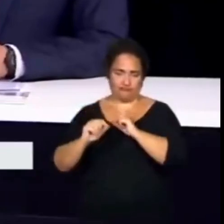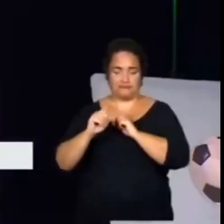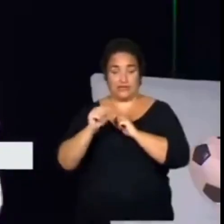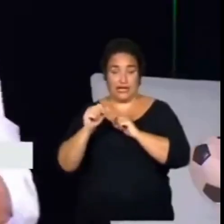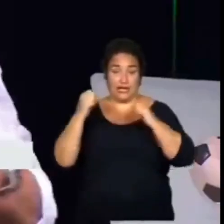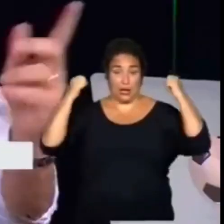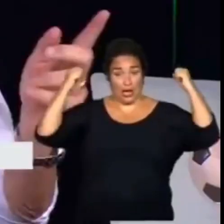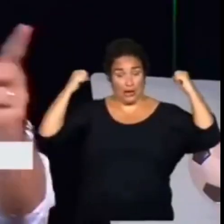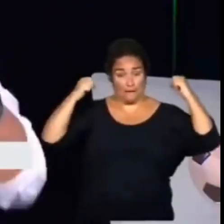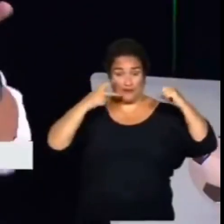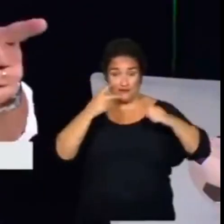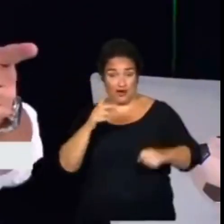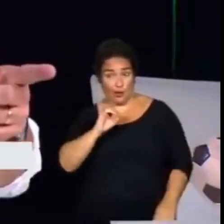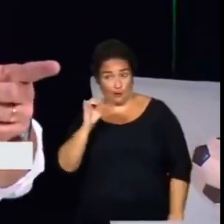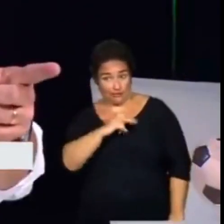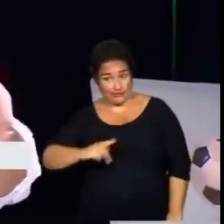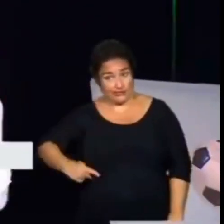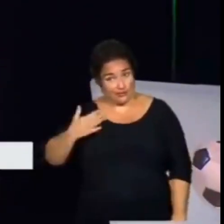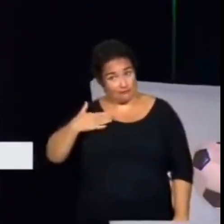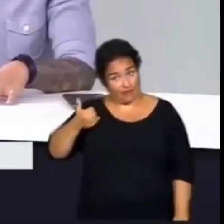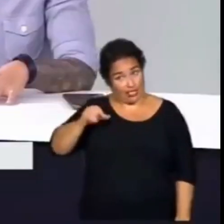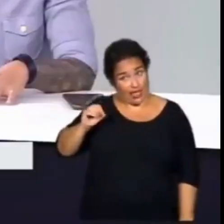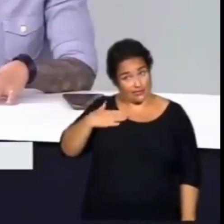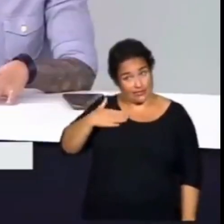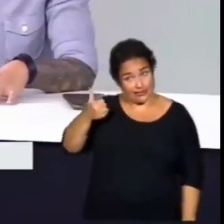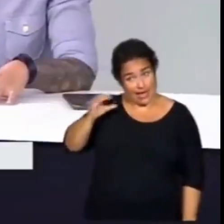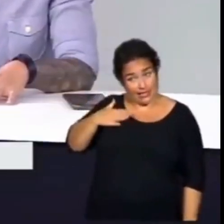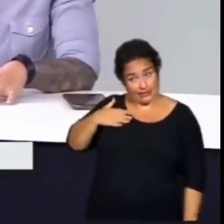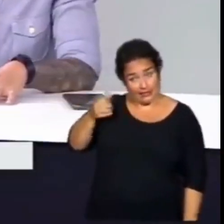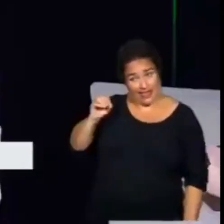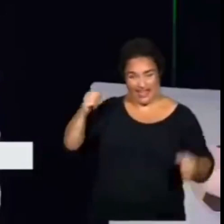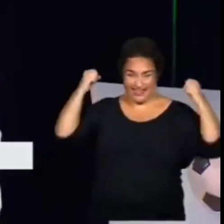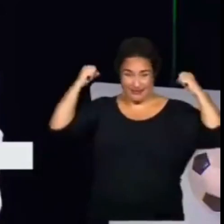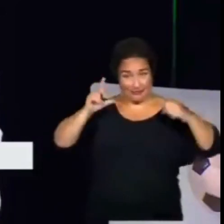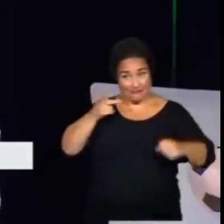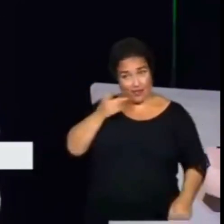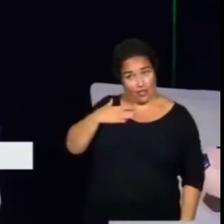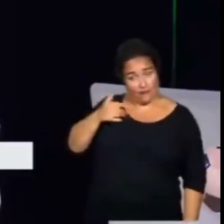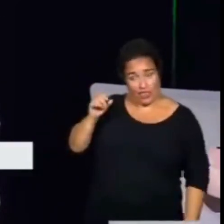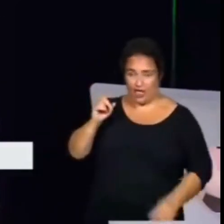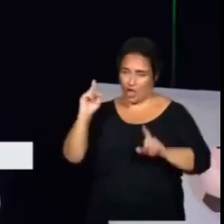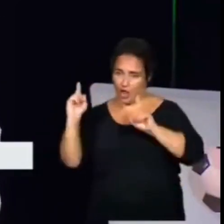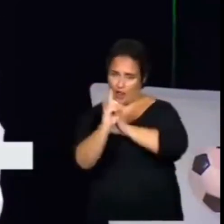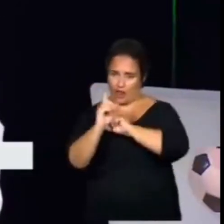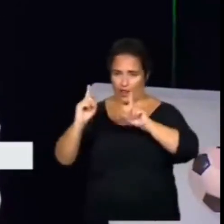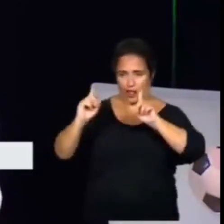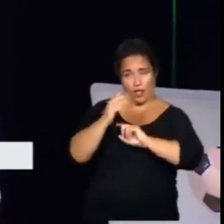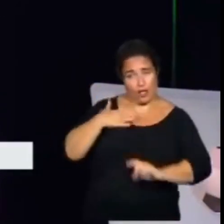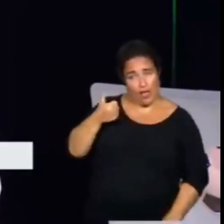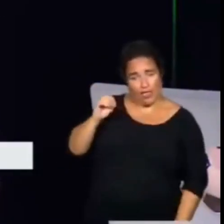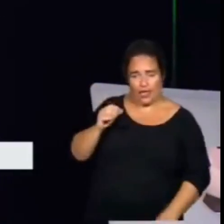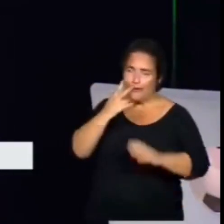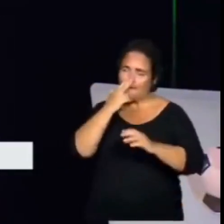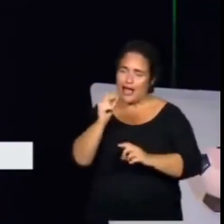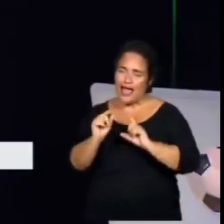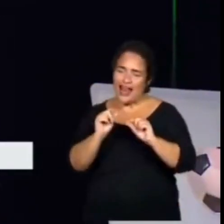fica, na hora que você passa, ele fala assim: ó, presidente, é minha 10, hein? Ó, 10 sou eu, hein? E toda hora que ele te vê, cruza com você, ele parece